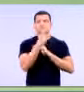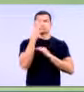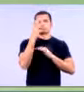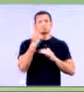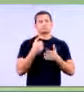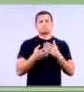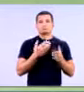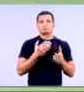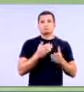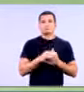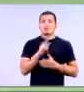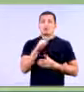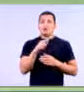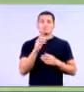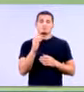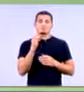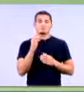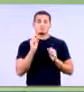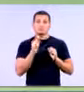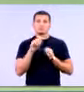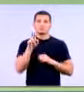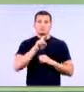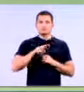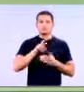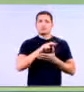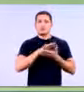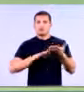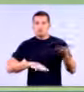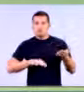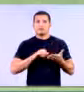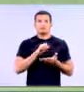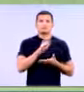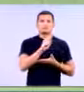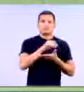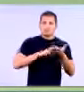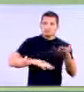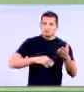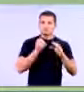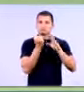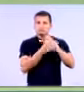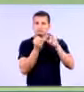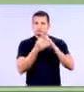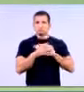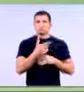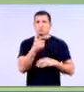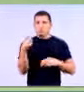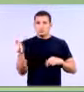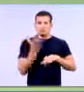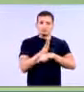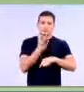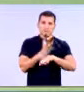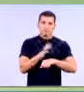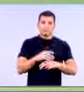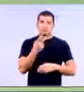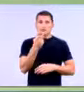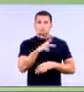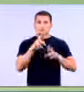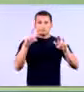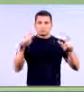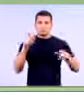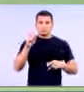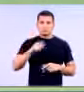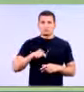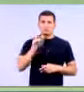ser utilizada para o envio de relatórios, de resenhas, entre outras atividades. Sua diferença está em que